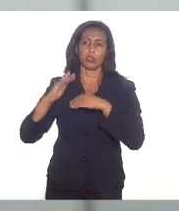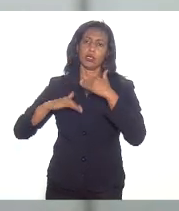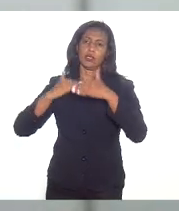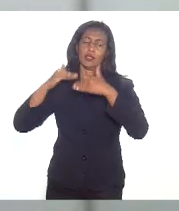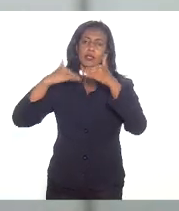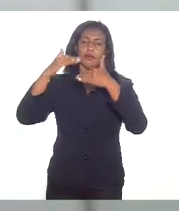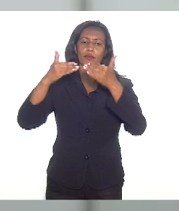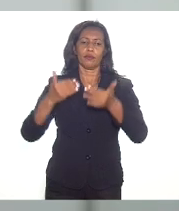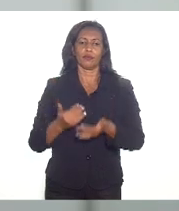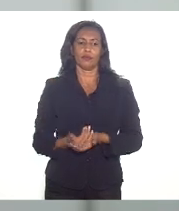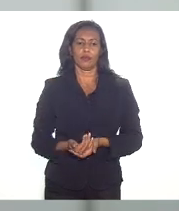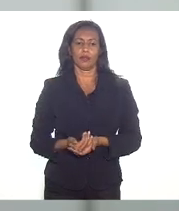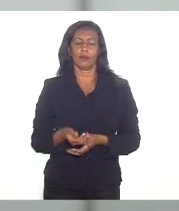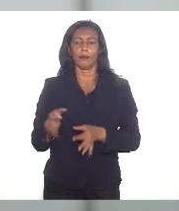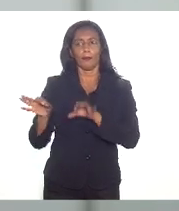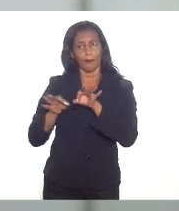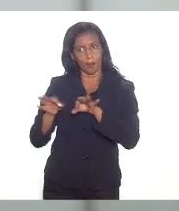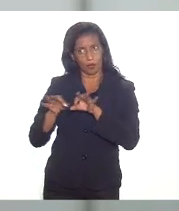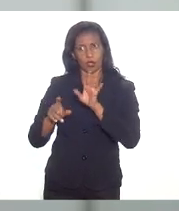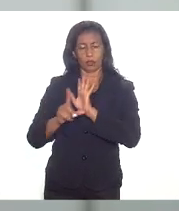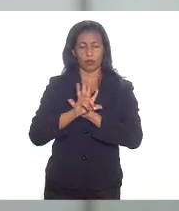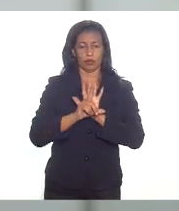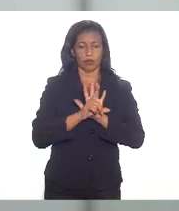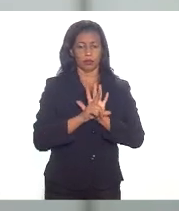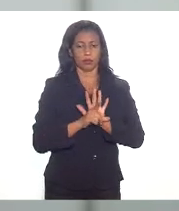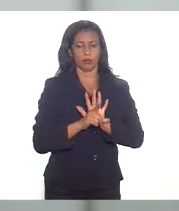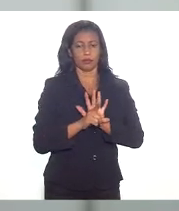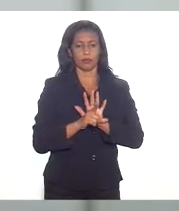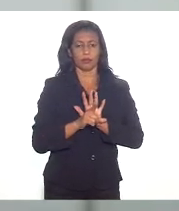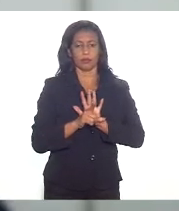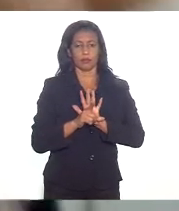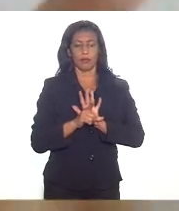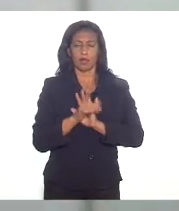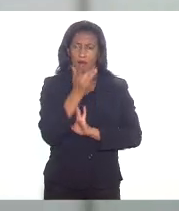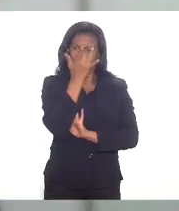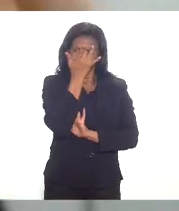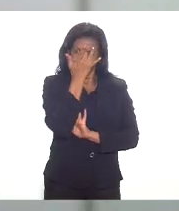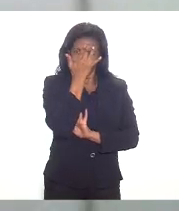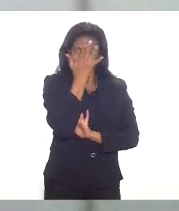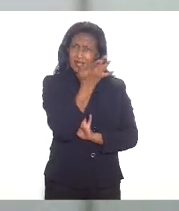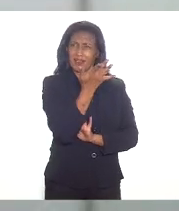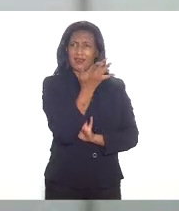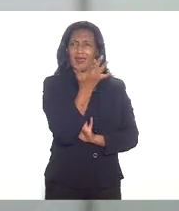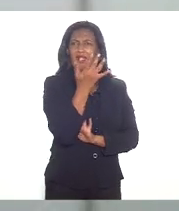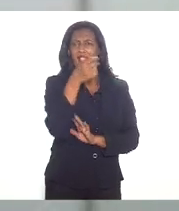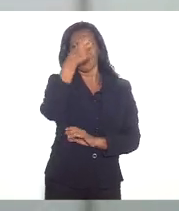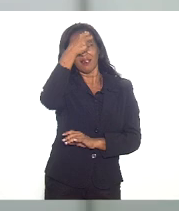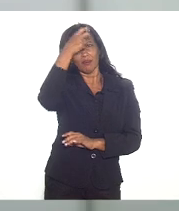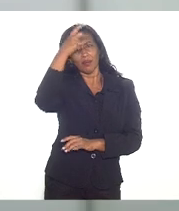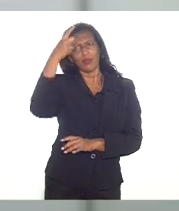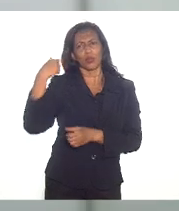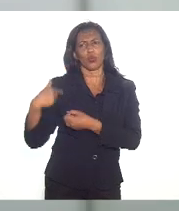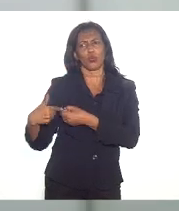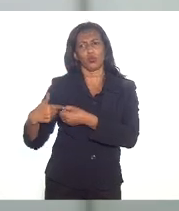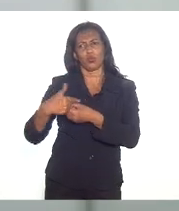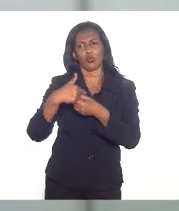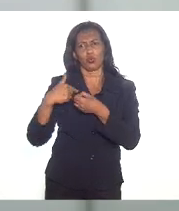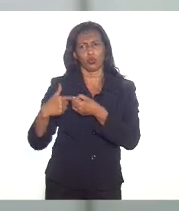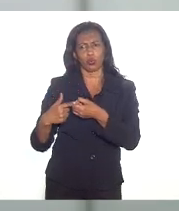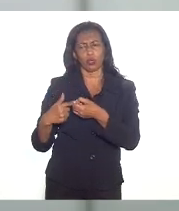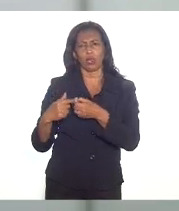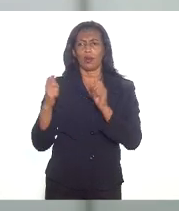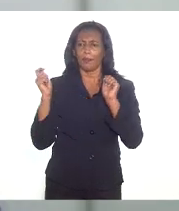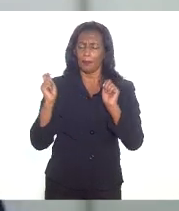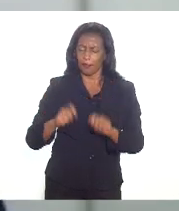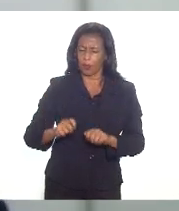desenvolverem projetos de lei para que facilite as prefeituras, né, poder